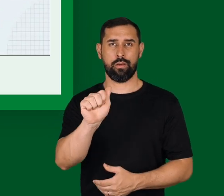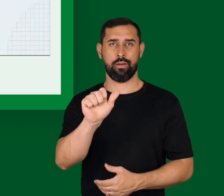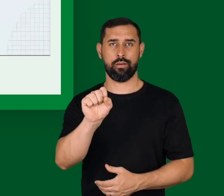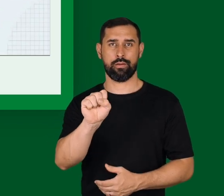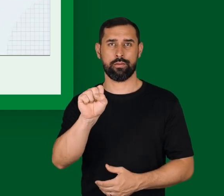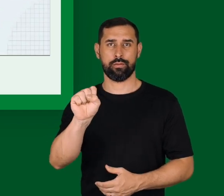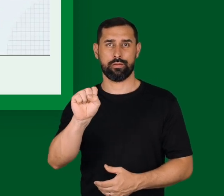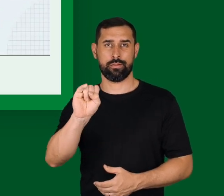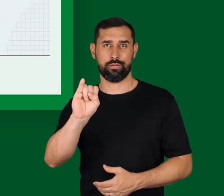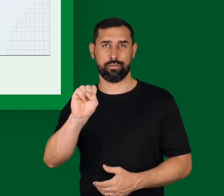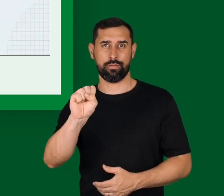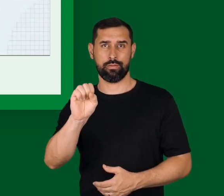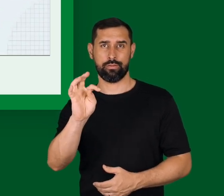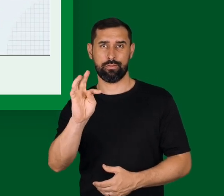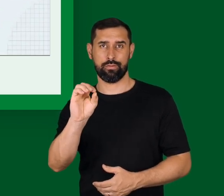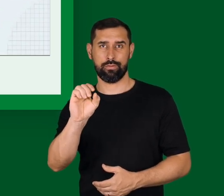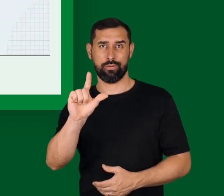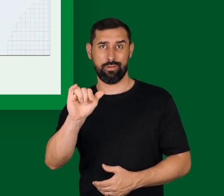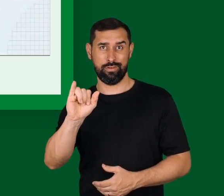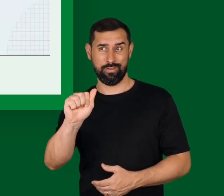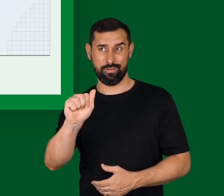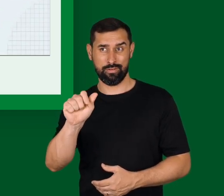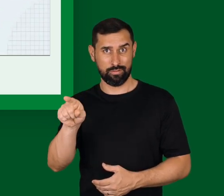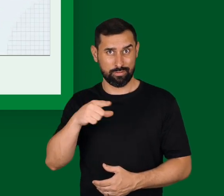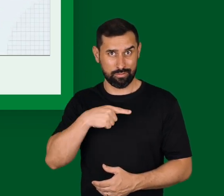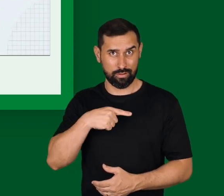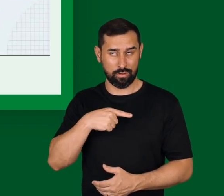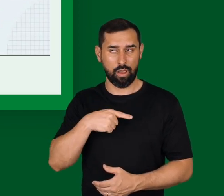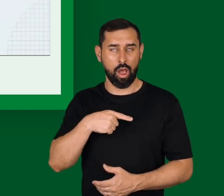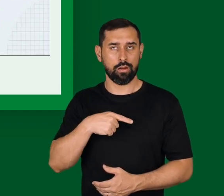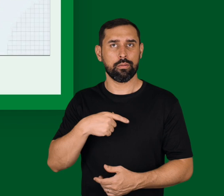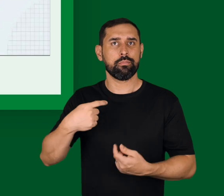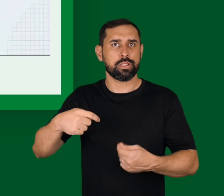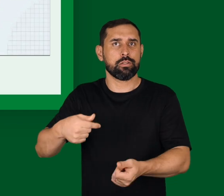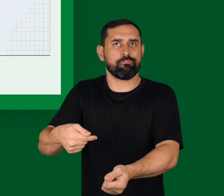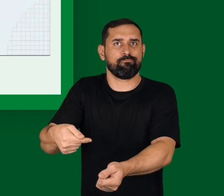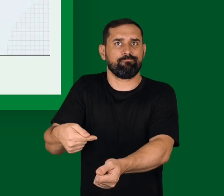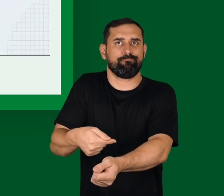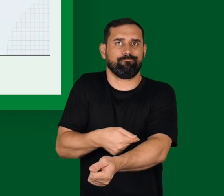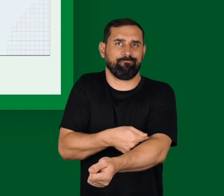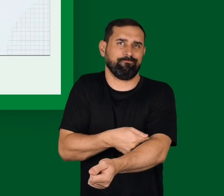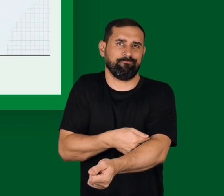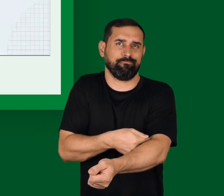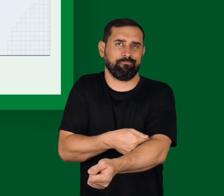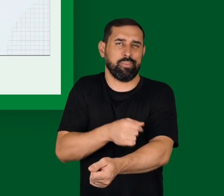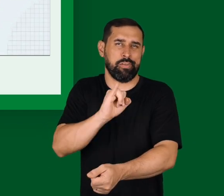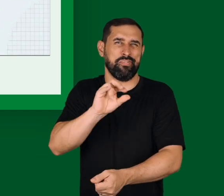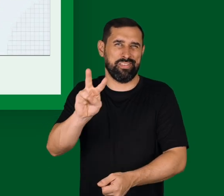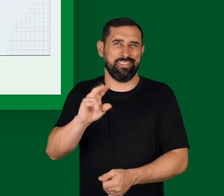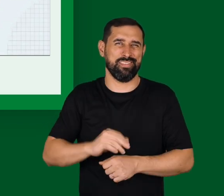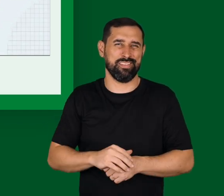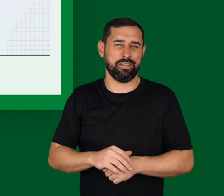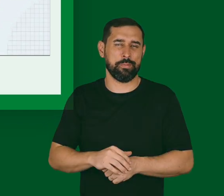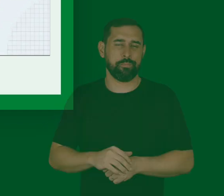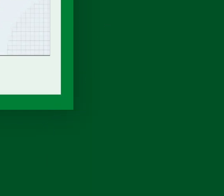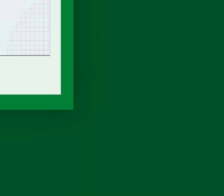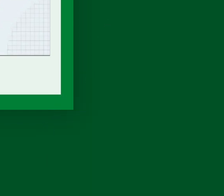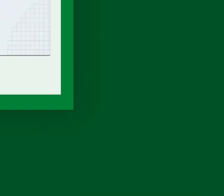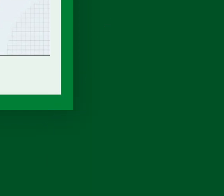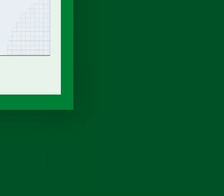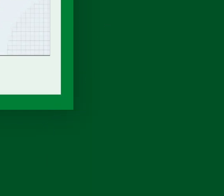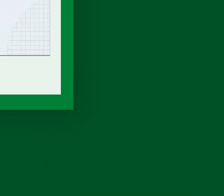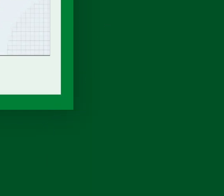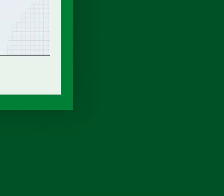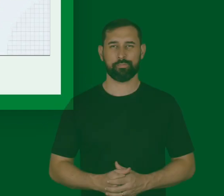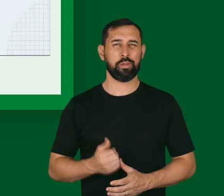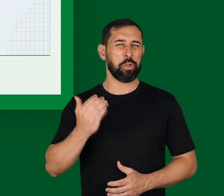e bradiarritmia, e ela deve ser preferencialmente utilizada dentro do acesso vascular.